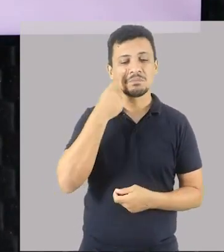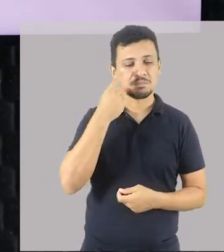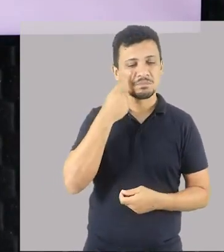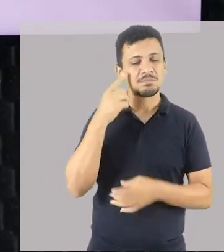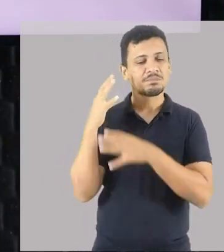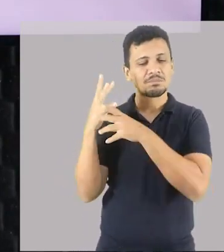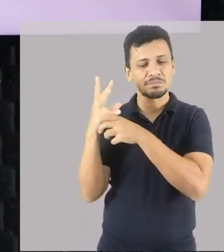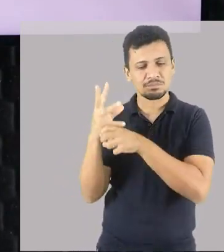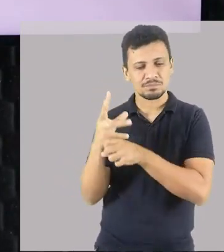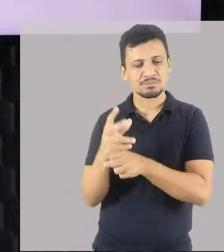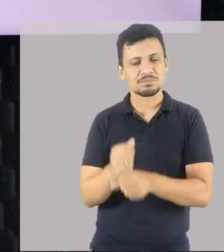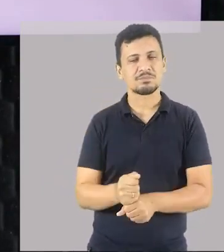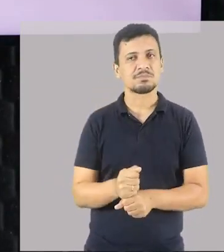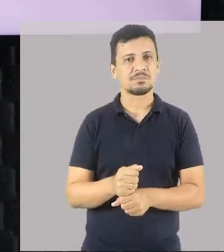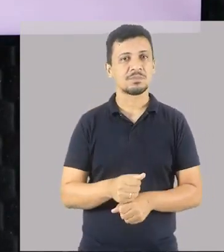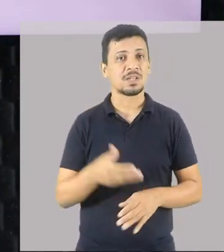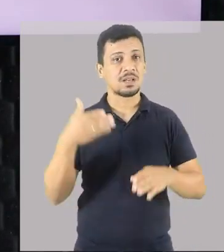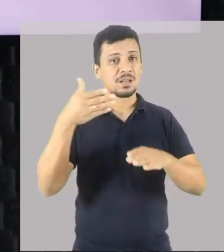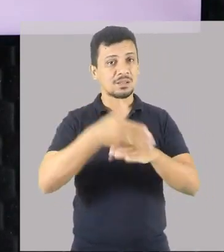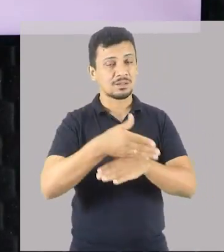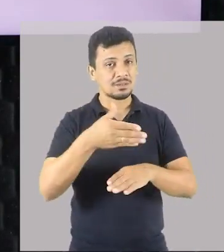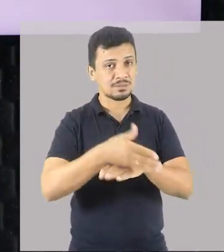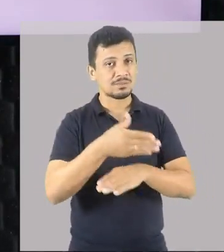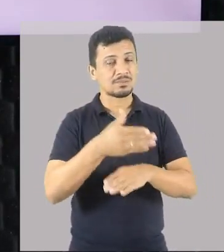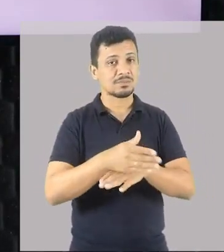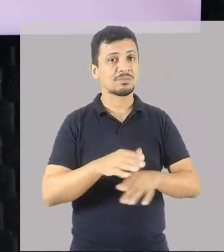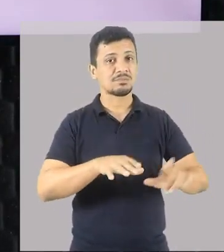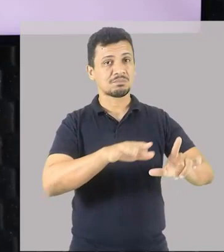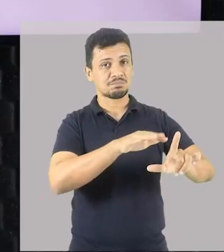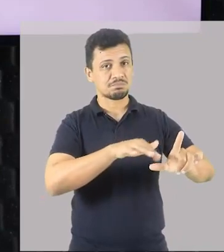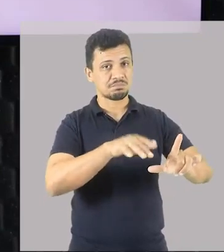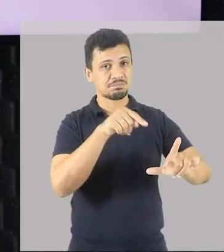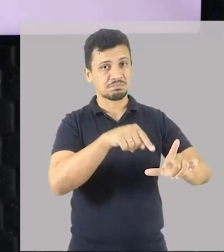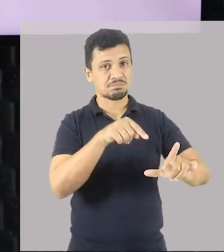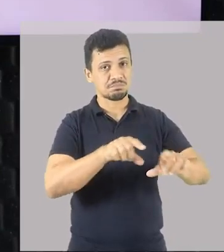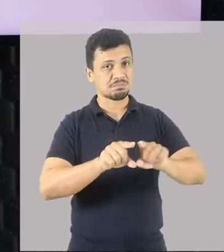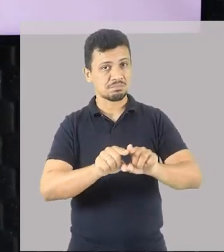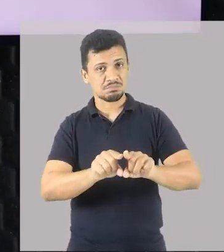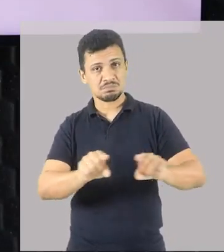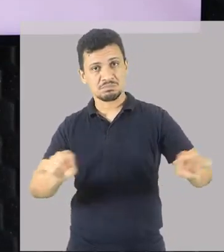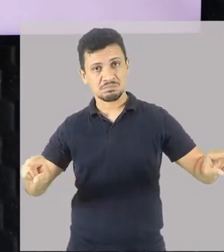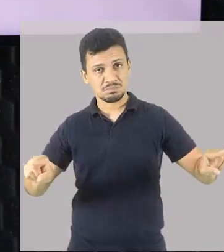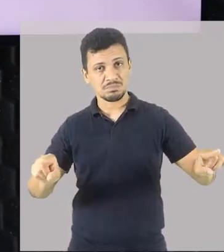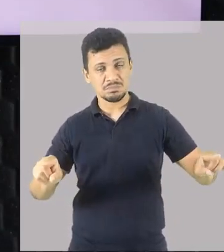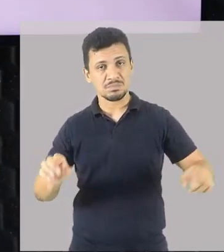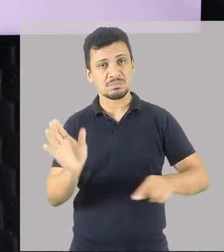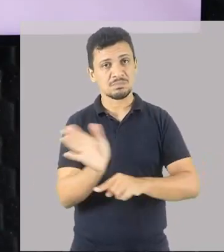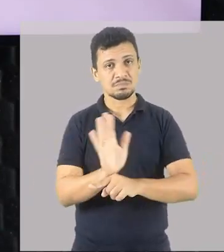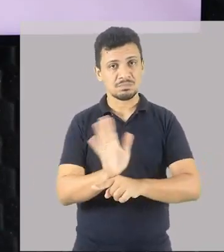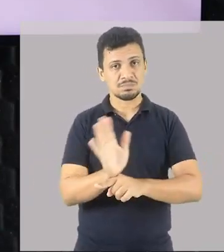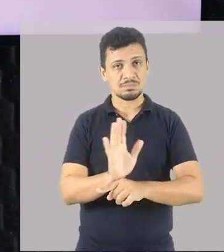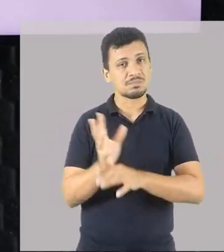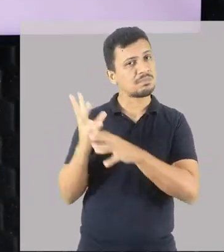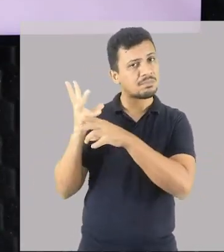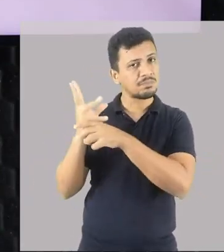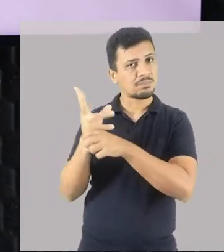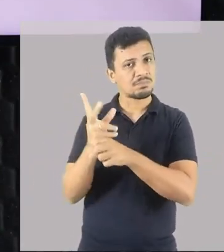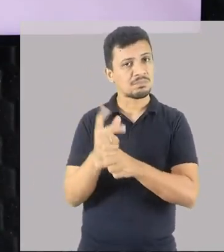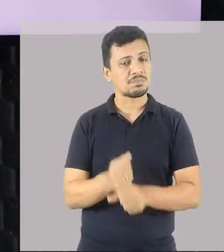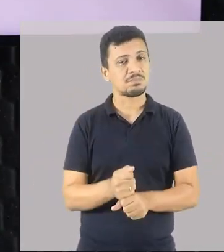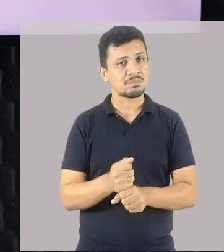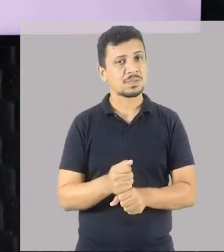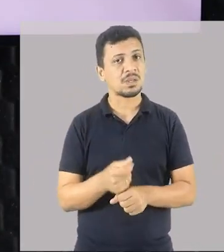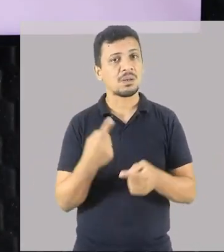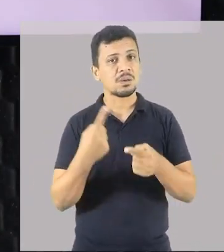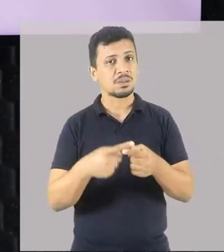no material. Acessem o material, a apostila, que está no link da descrição aí, e revisem, porque na